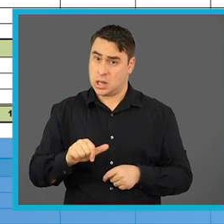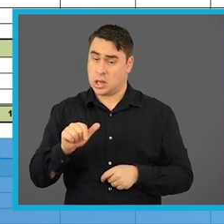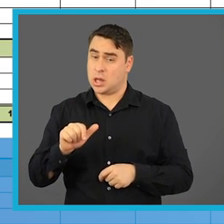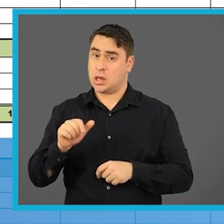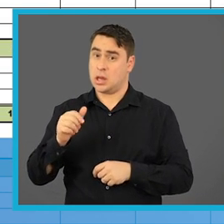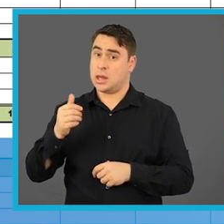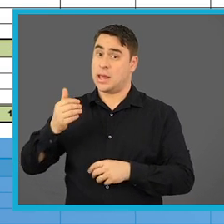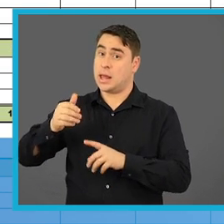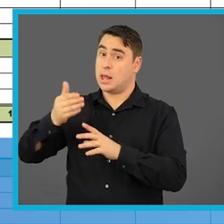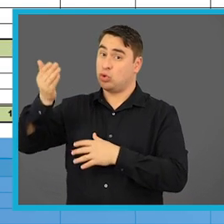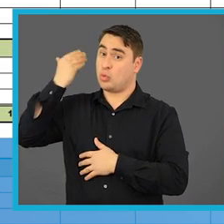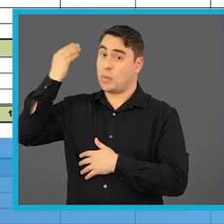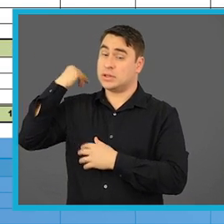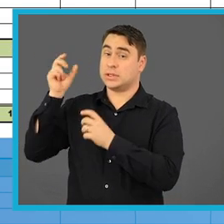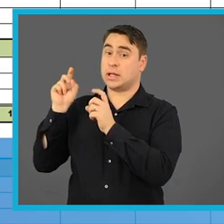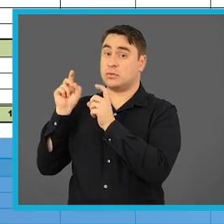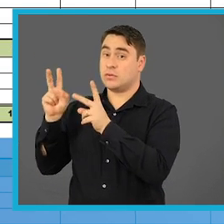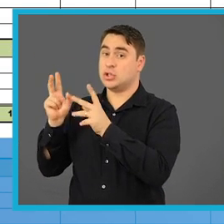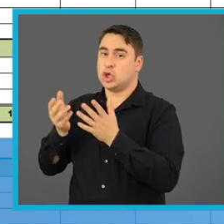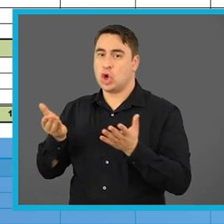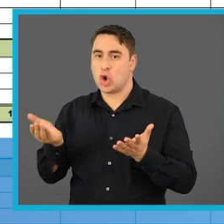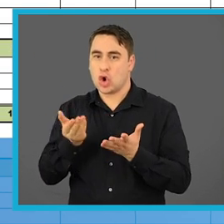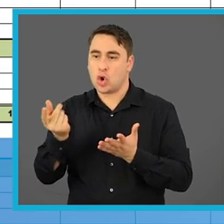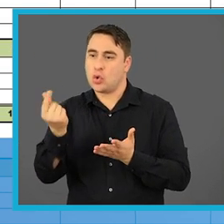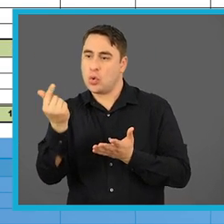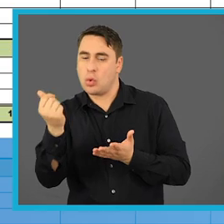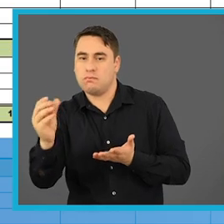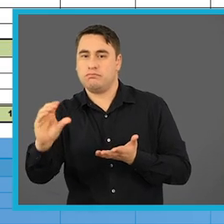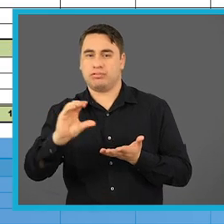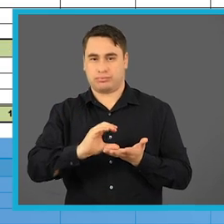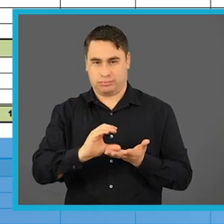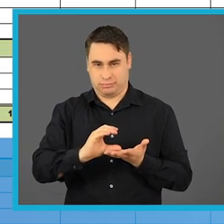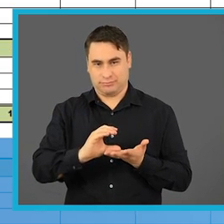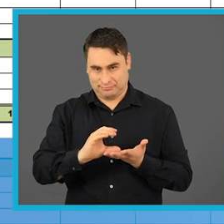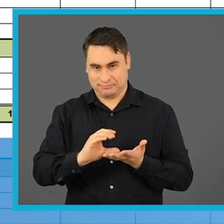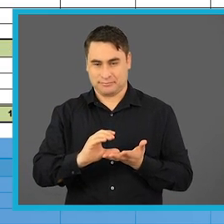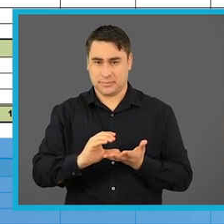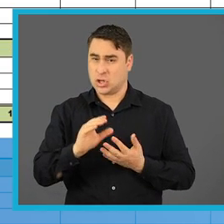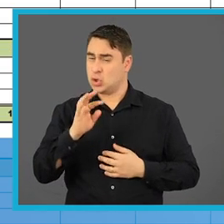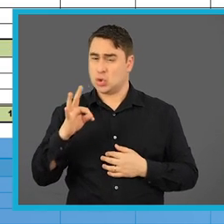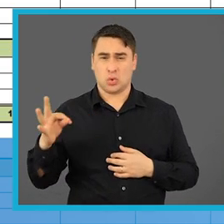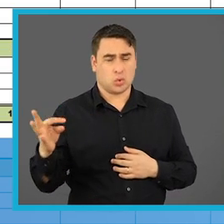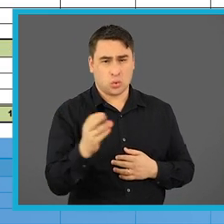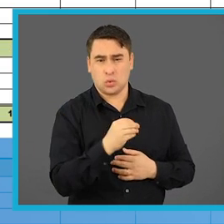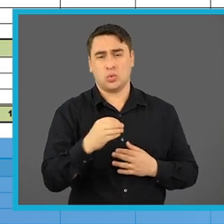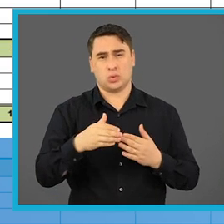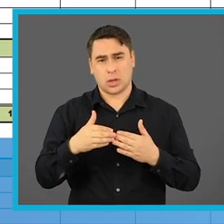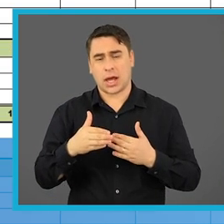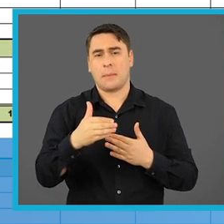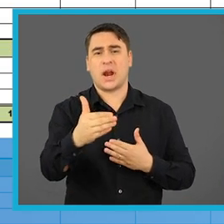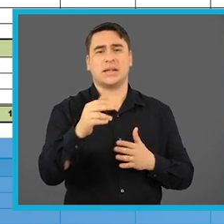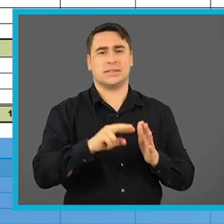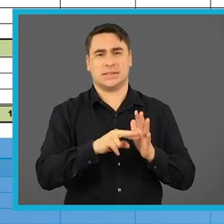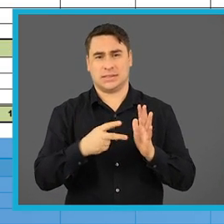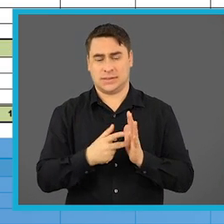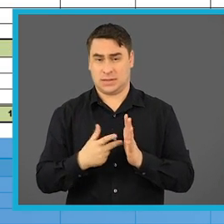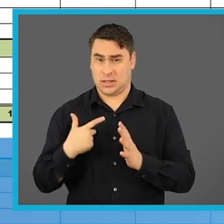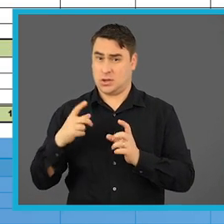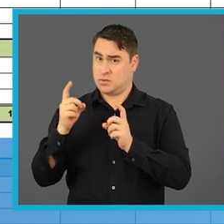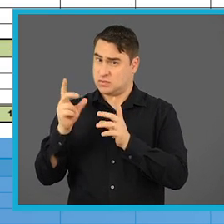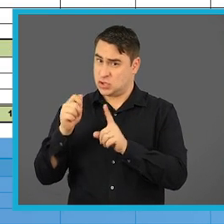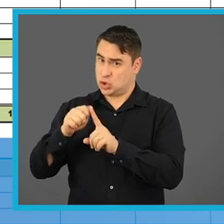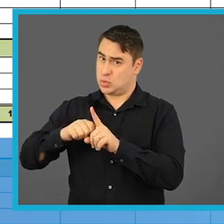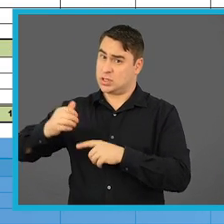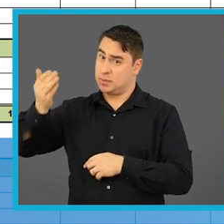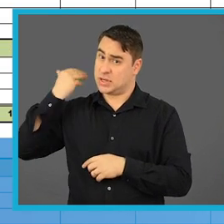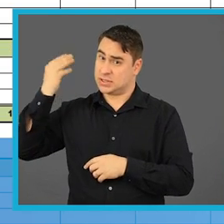é algo que eu vendi no passado e está entrando hoje. Então, toda inserção de entrada a prazo significa que eu